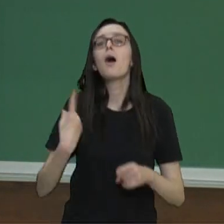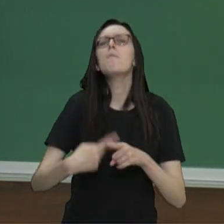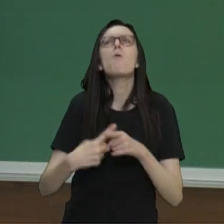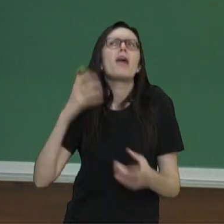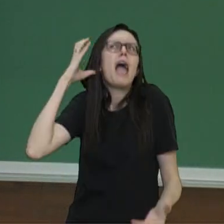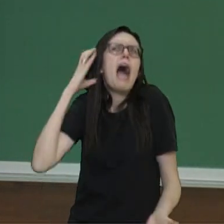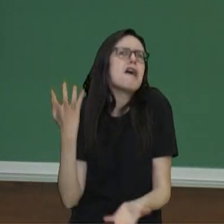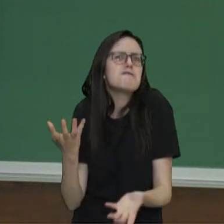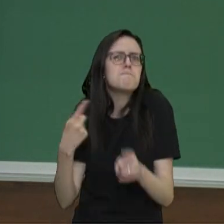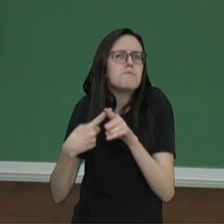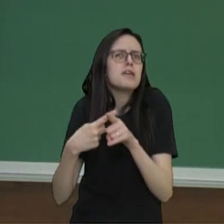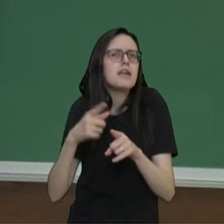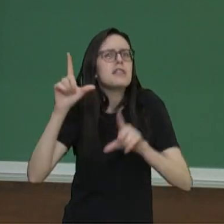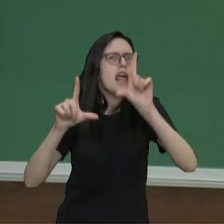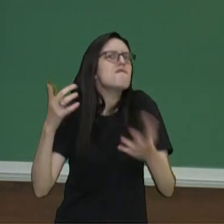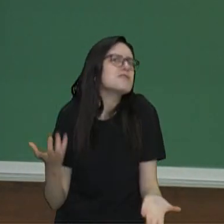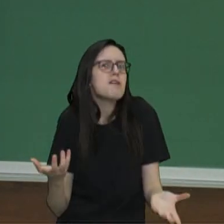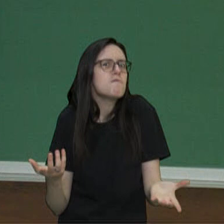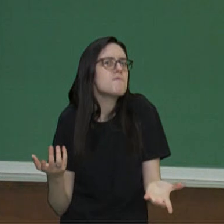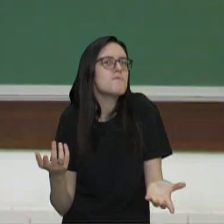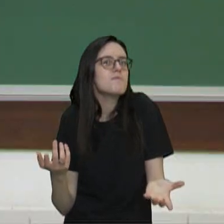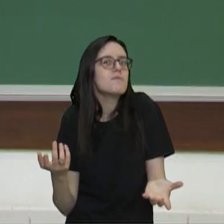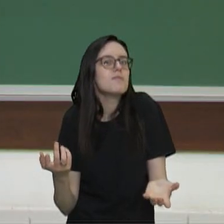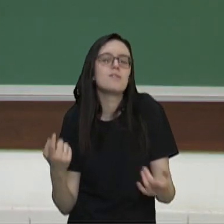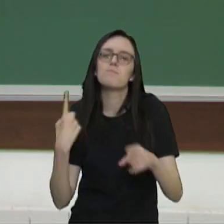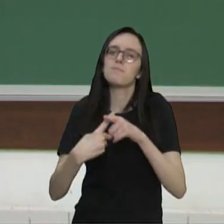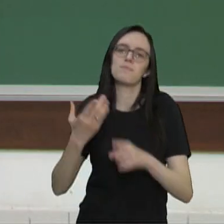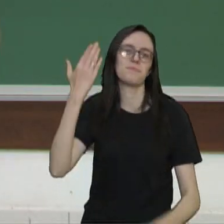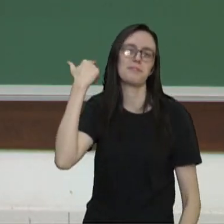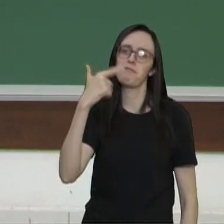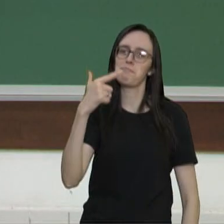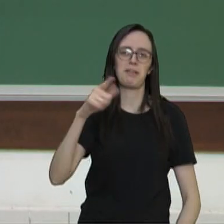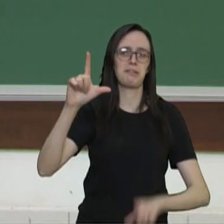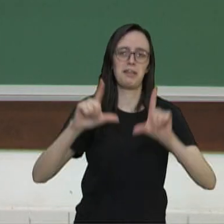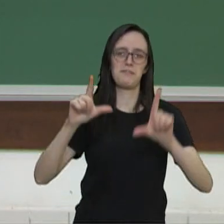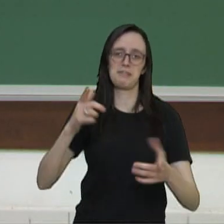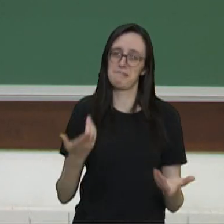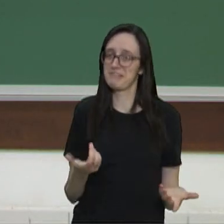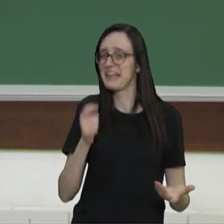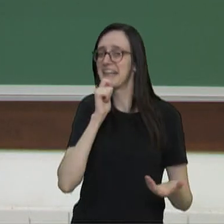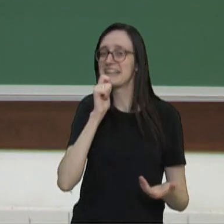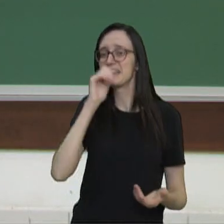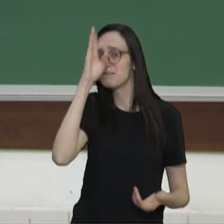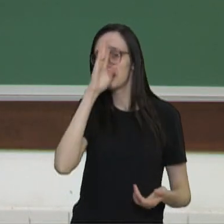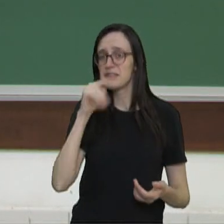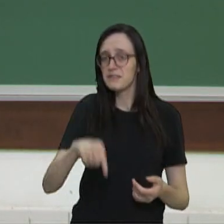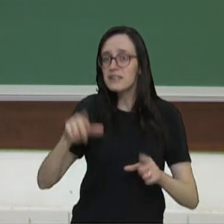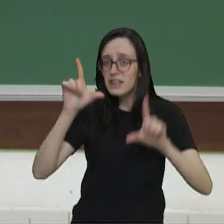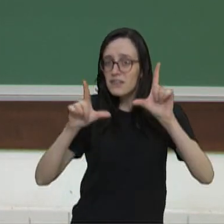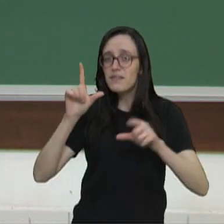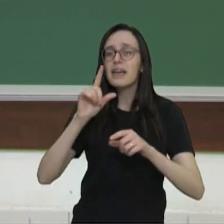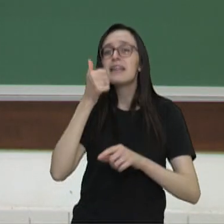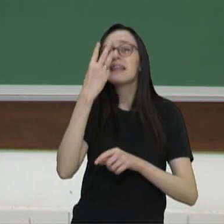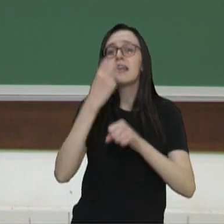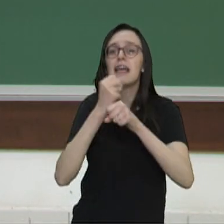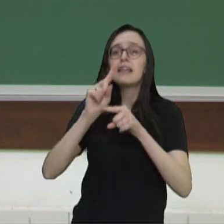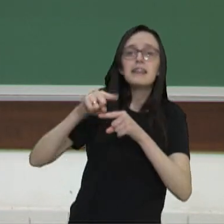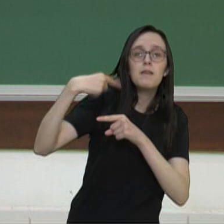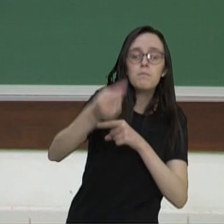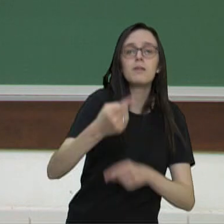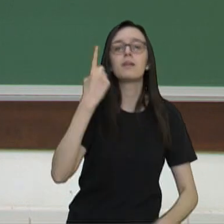pela rádio? Porque ele não foi na TV anunciar? Porque ainda não havia televisão. A televisão no Brasil chegou 13 anos depois,